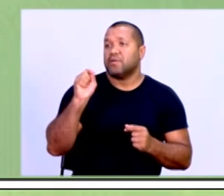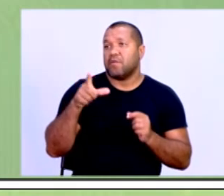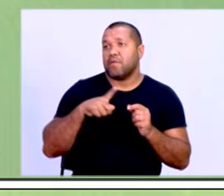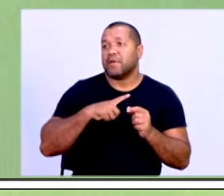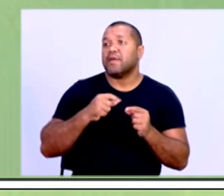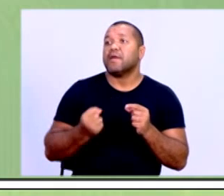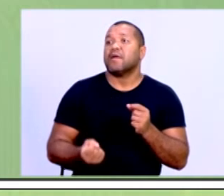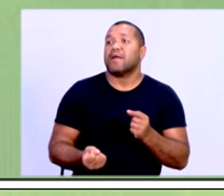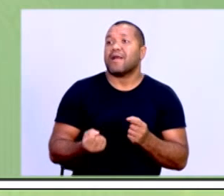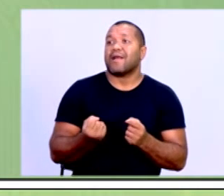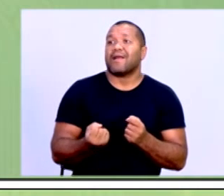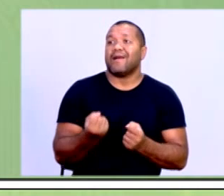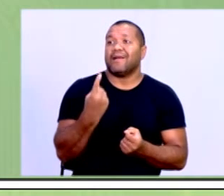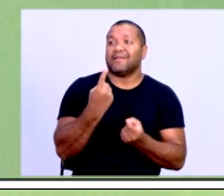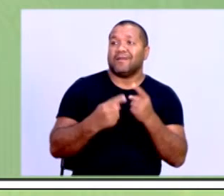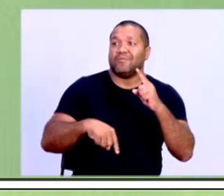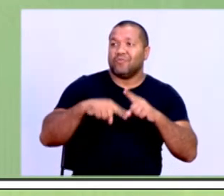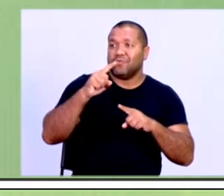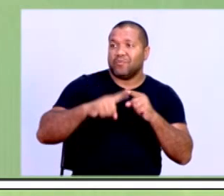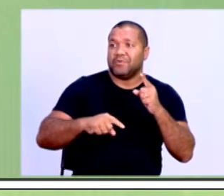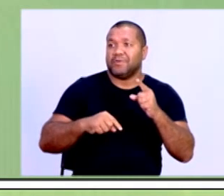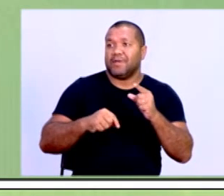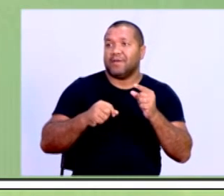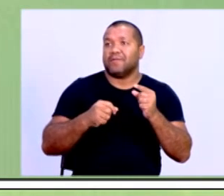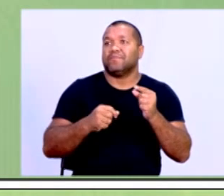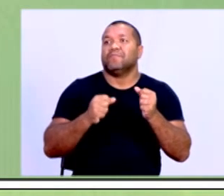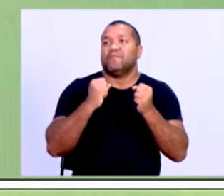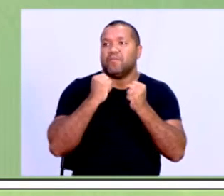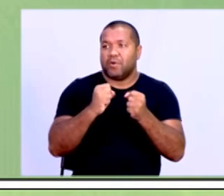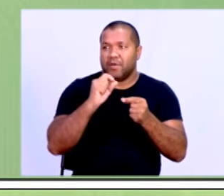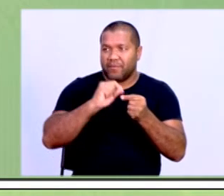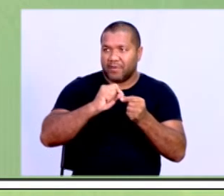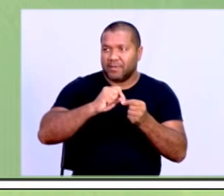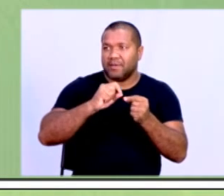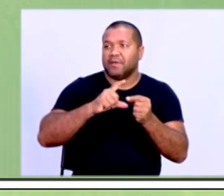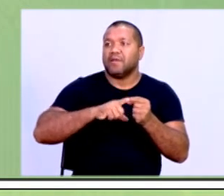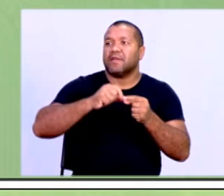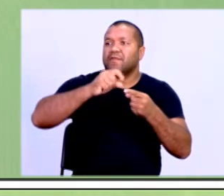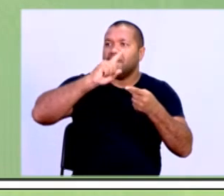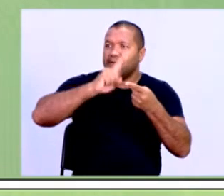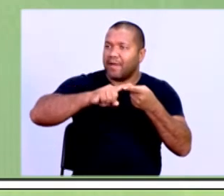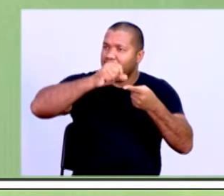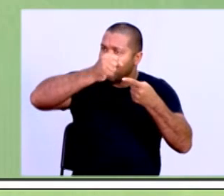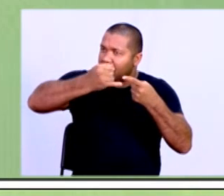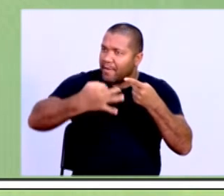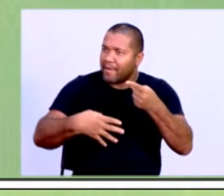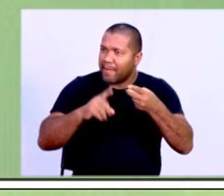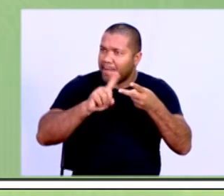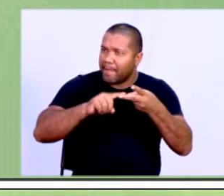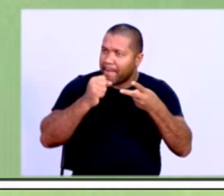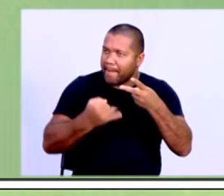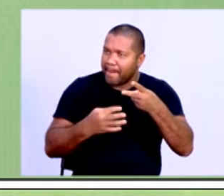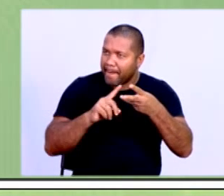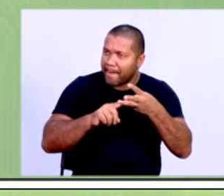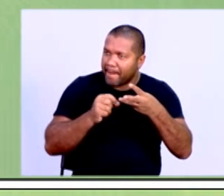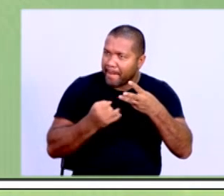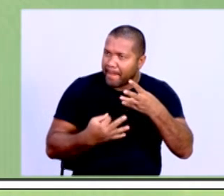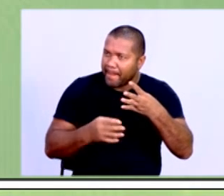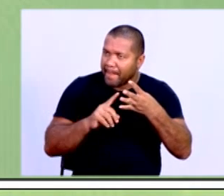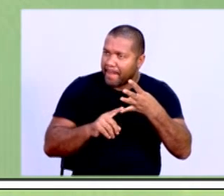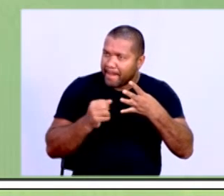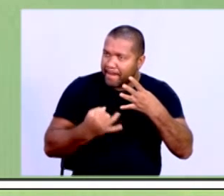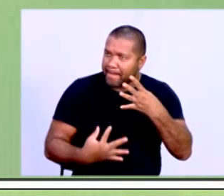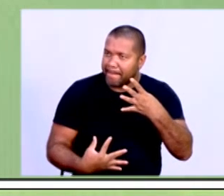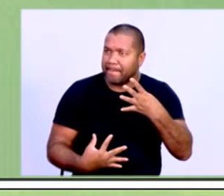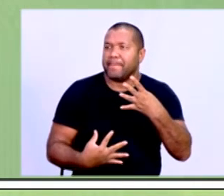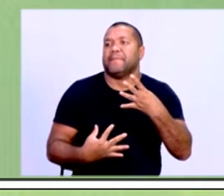de um objeto. Também são conhecidos como variáveis ou campos. Essas propriedades